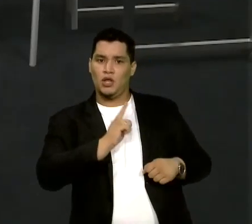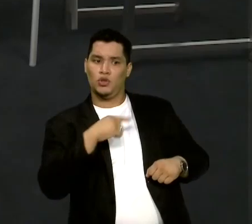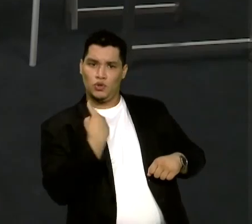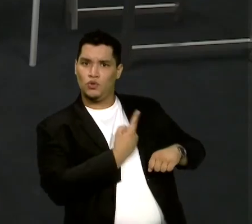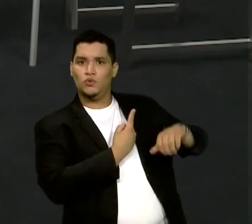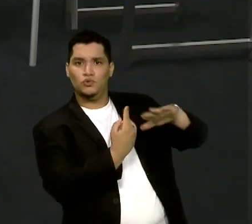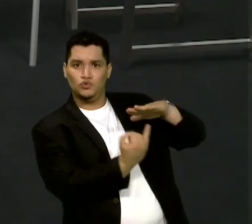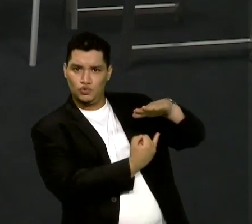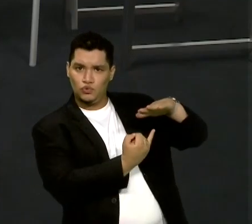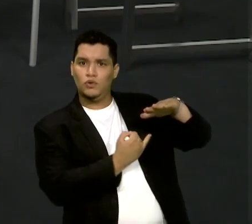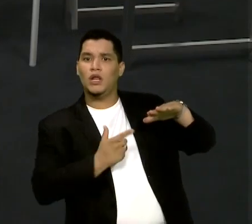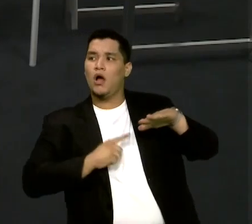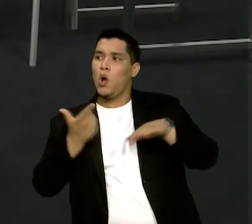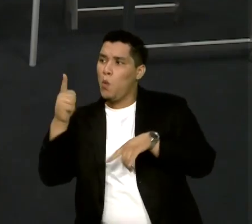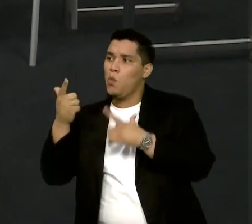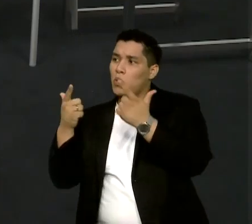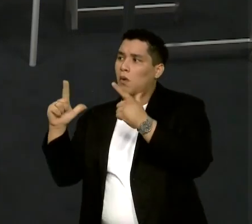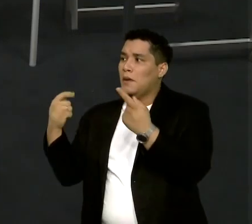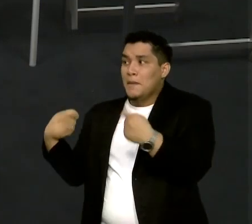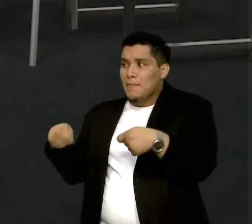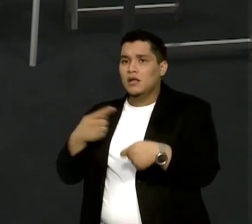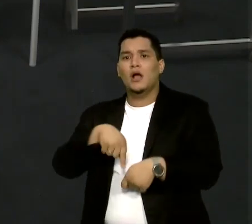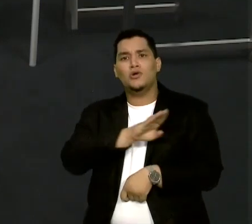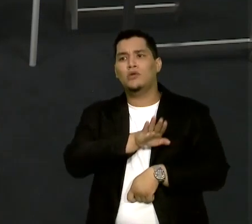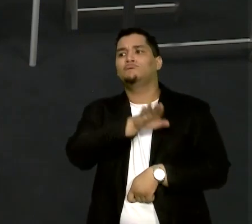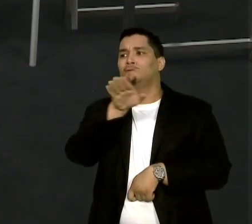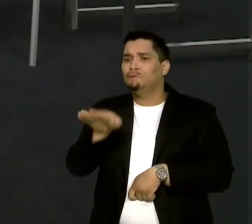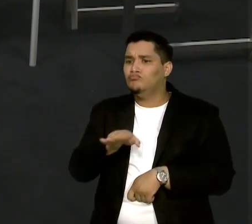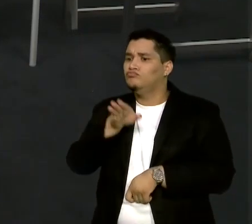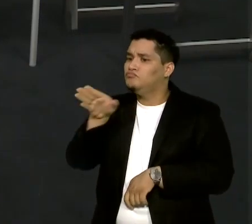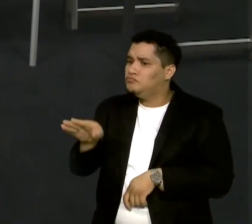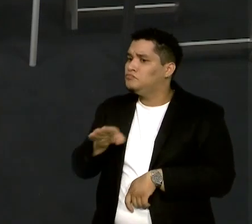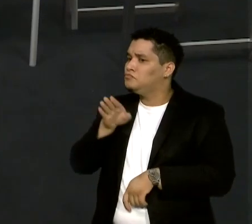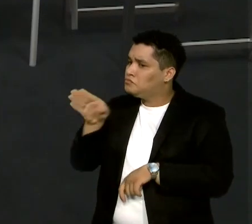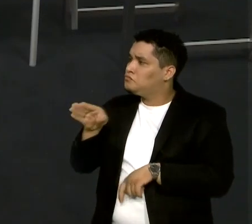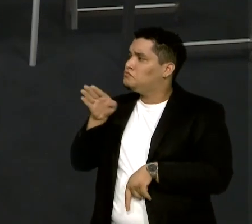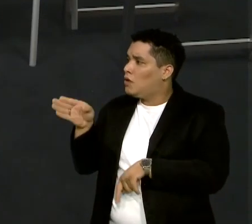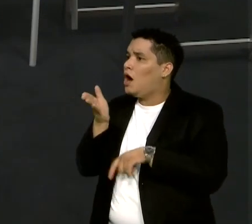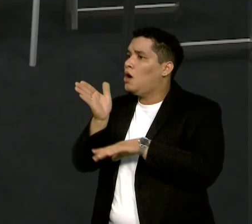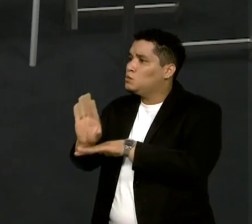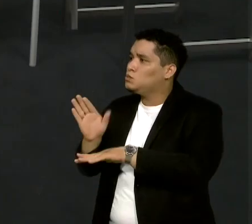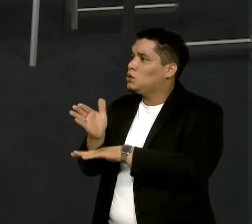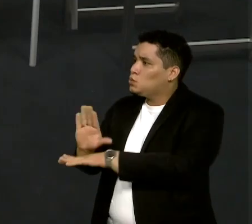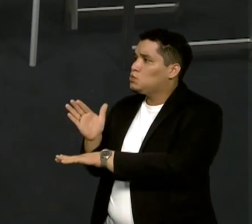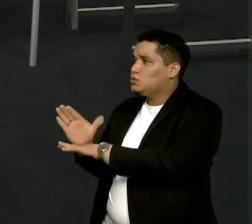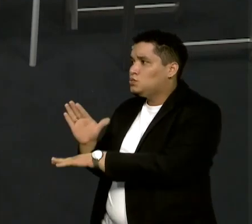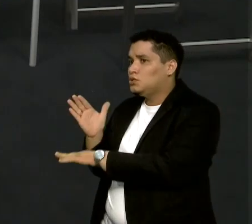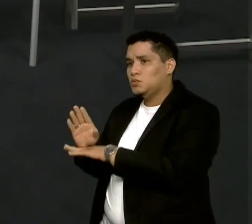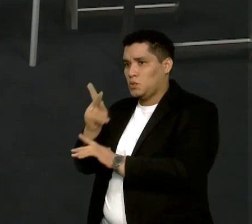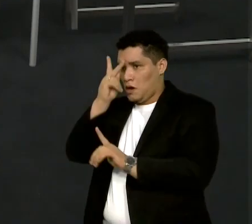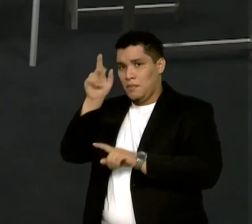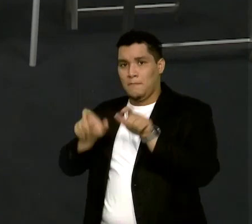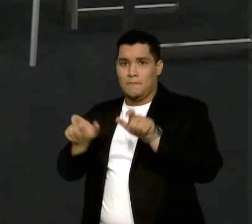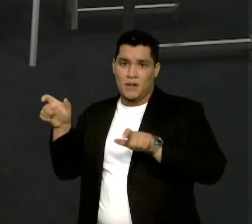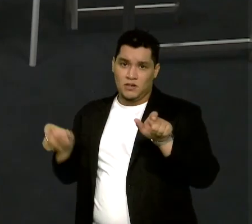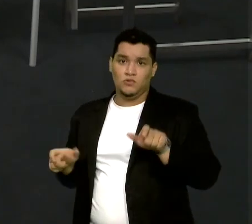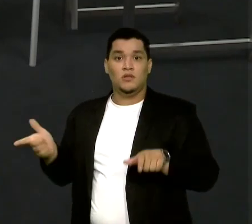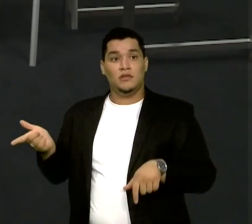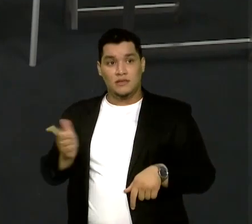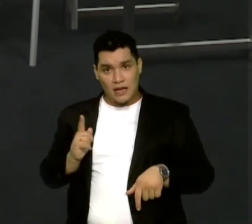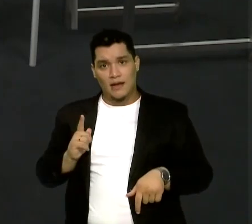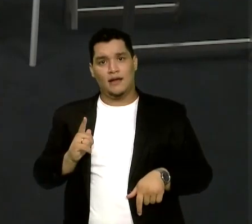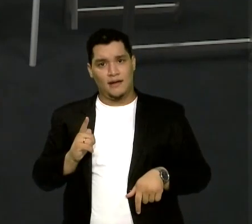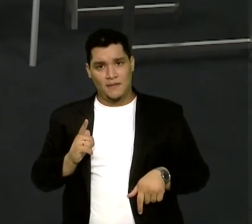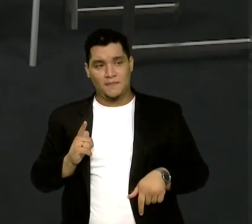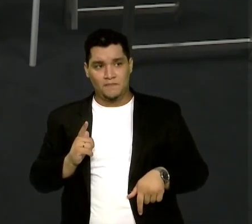vai lá e faz esse trabalho. Na Cruz Vermelha, a gente vai lá e ajuda outras pessoas, entendeu? Inclusive, tem pessoas aqui que